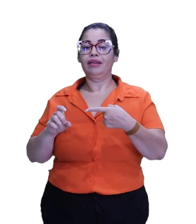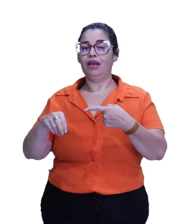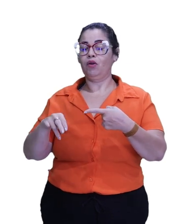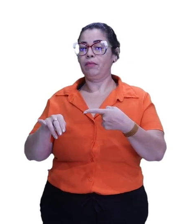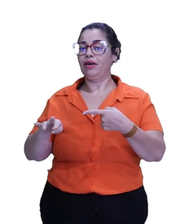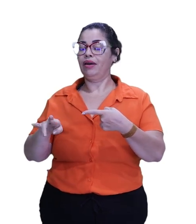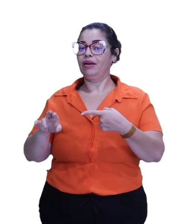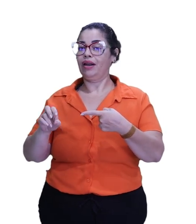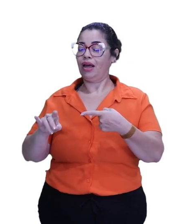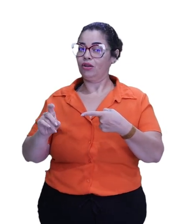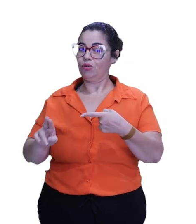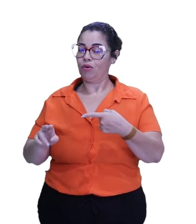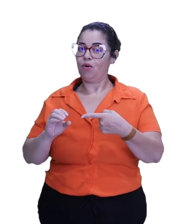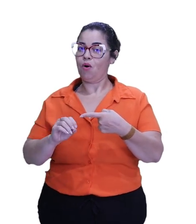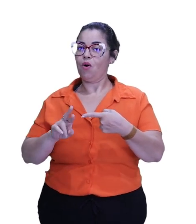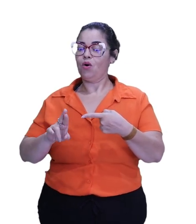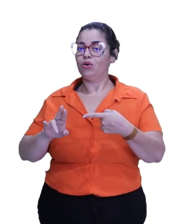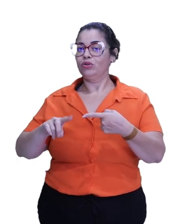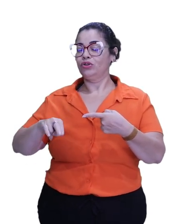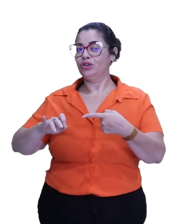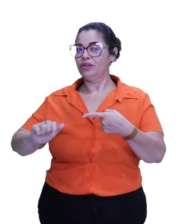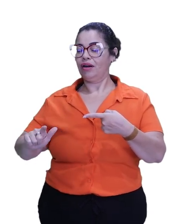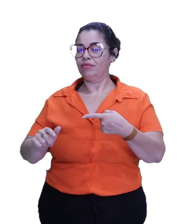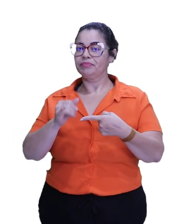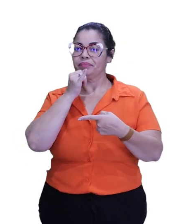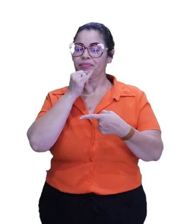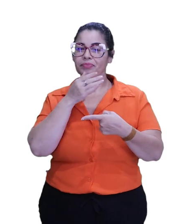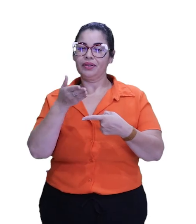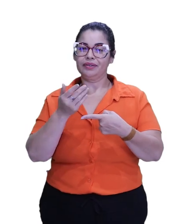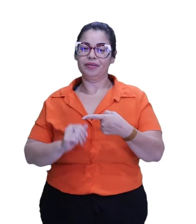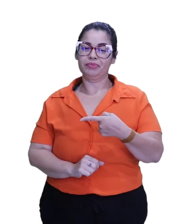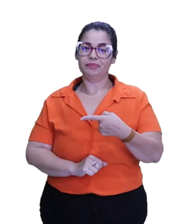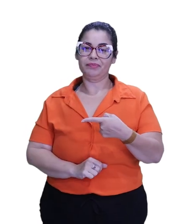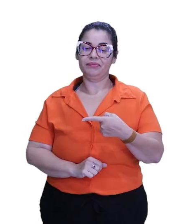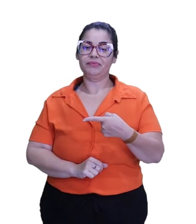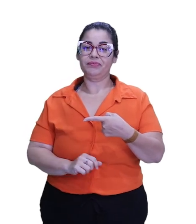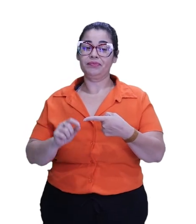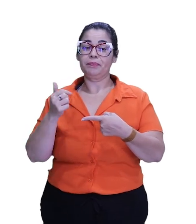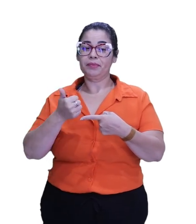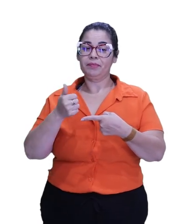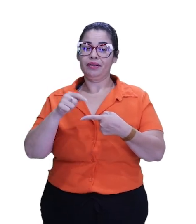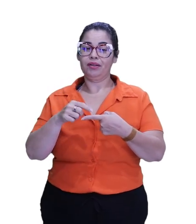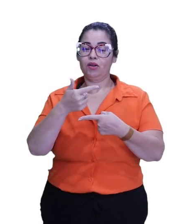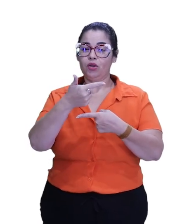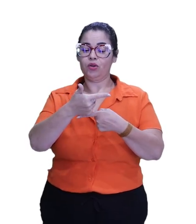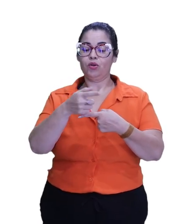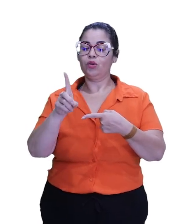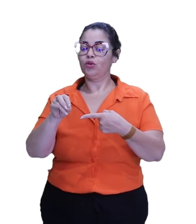o denominador como um número ordinal. Vejamos aqui alguns exemplos. A primeira fração